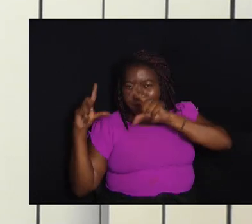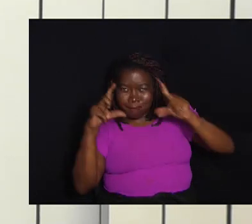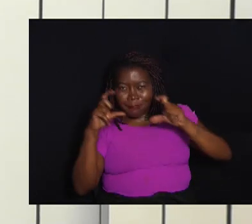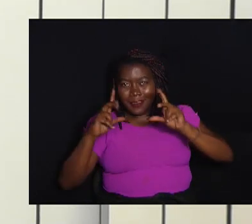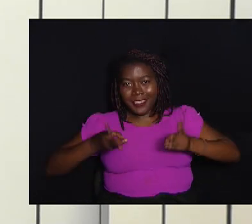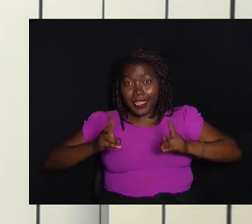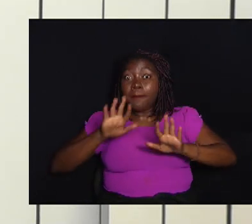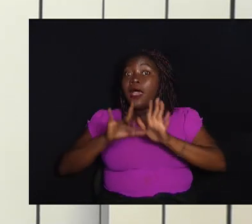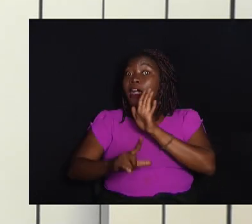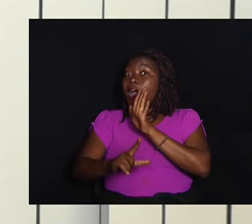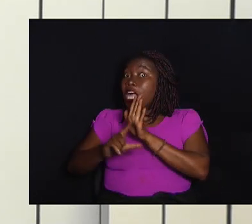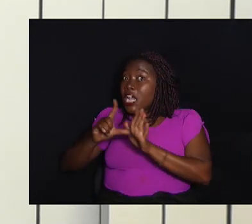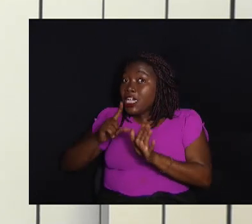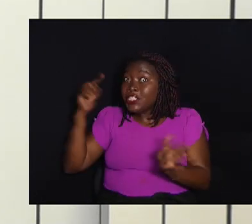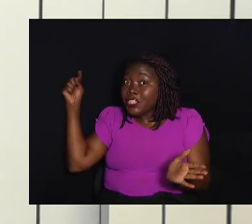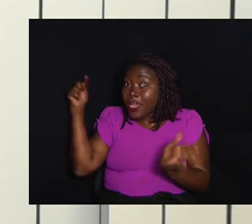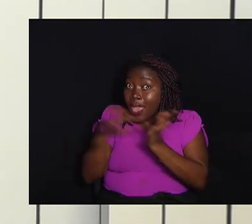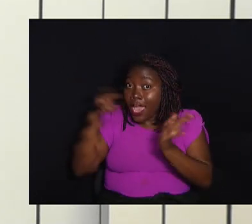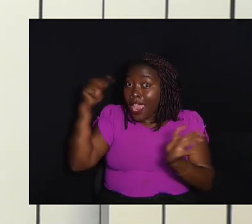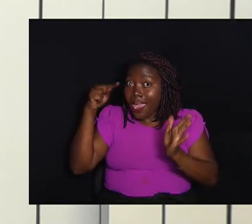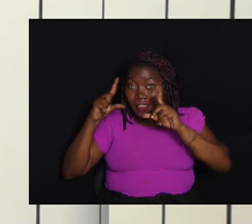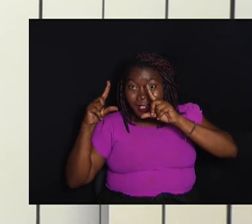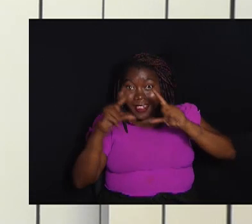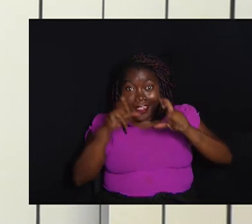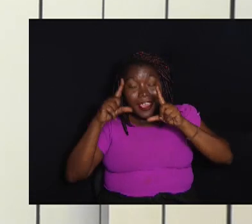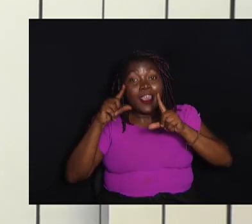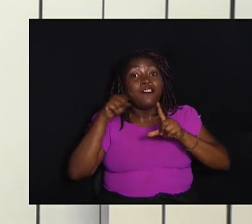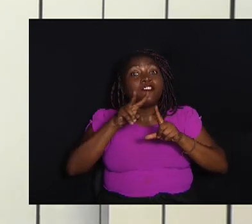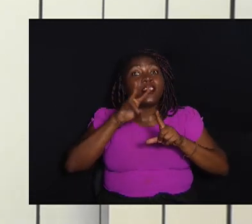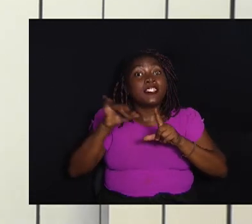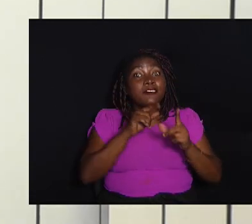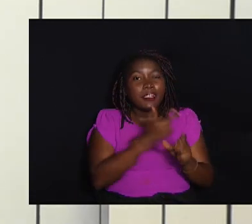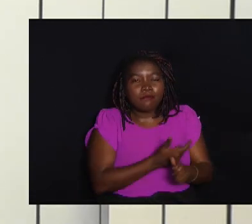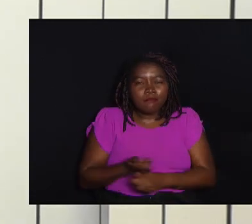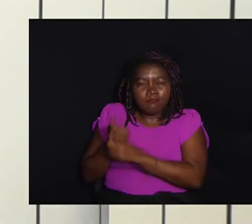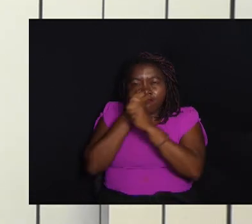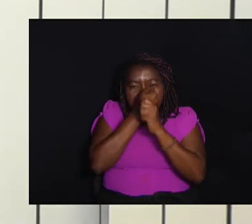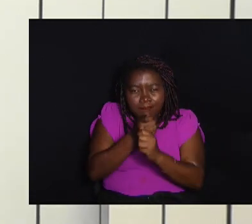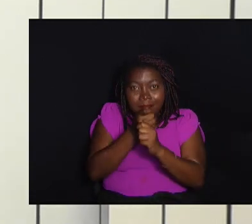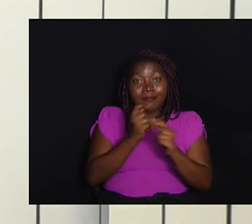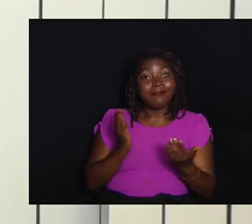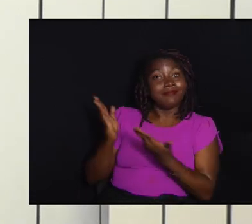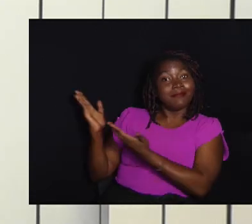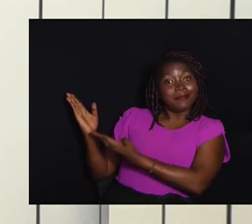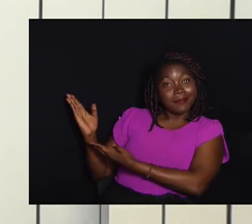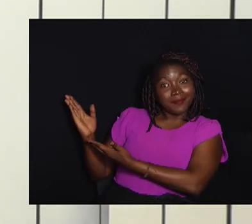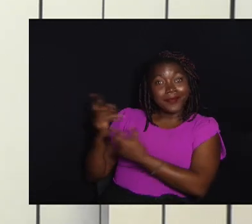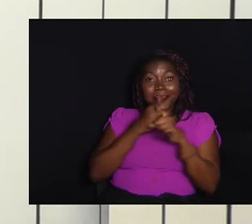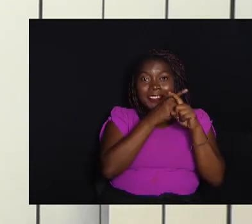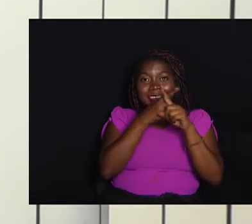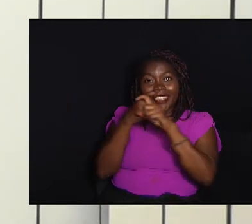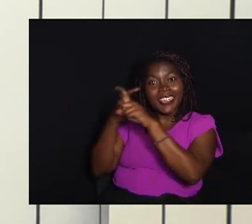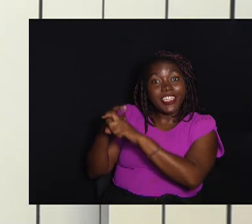Mas antes de você apertar o botão de tirar foto, você vai apontar a câmera do seu celular aqui, ó, para o QR Code. Porque aí já